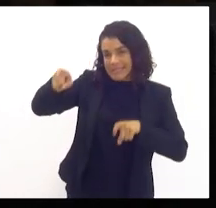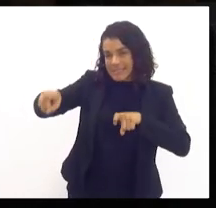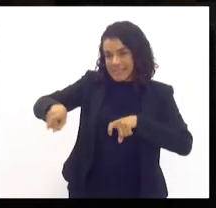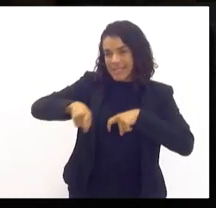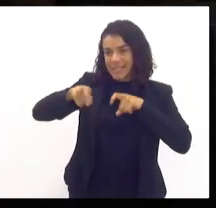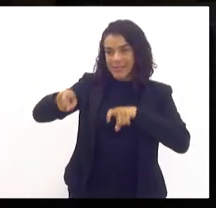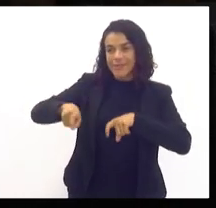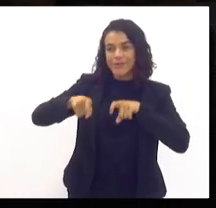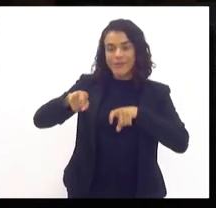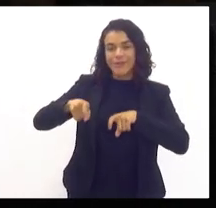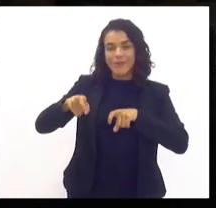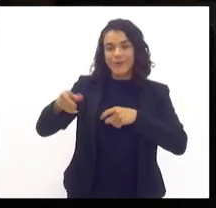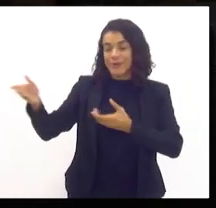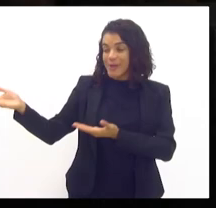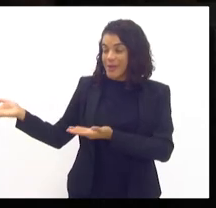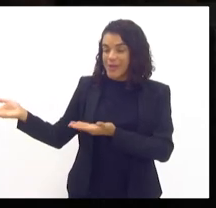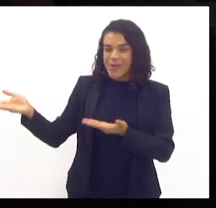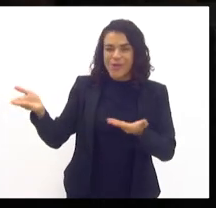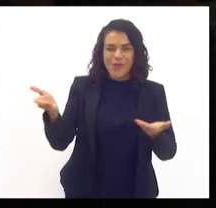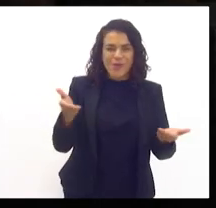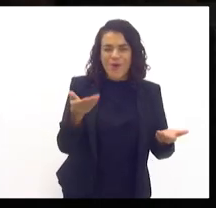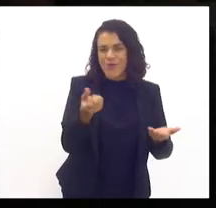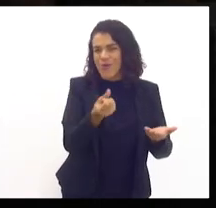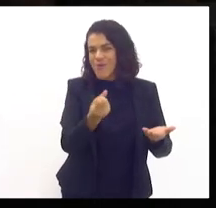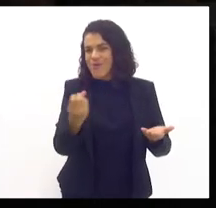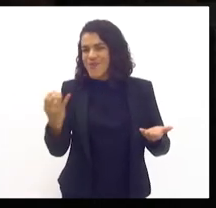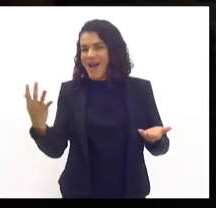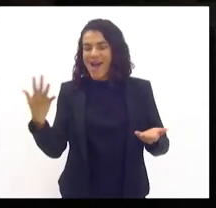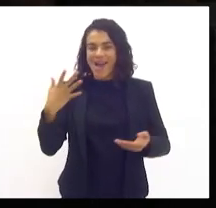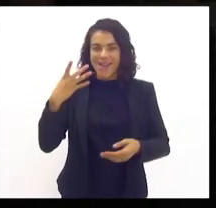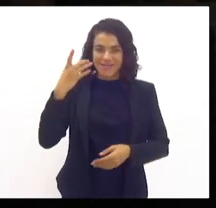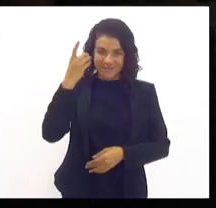e convidou muitos parlamentares.